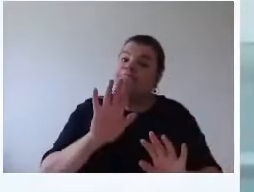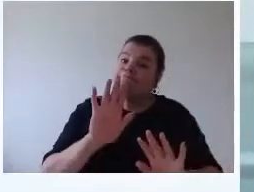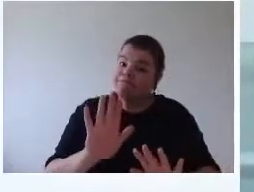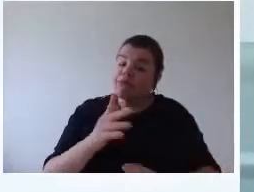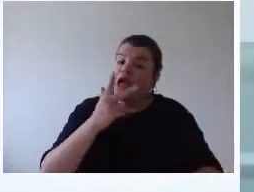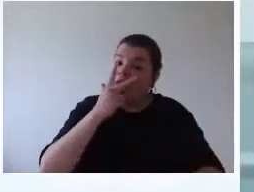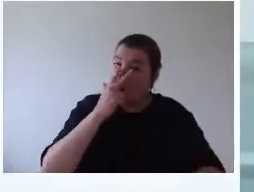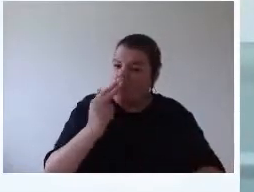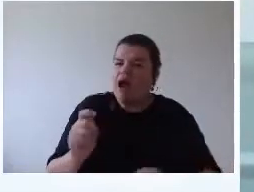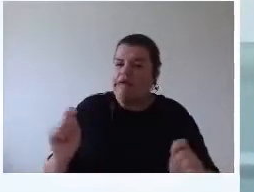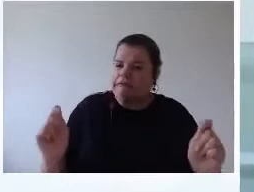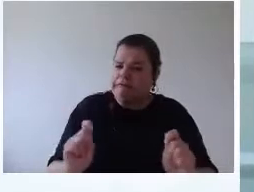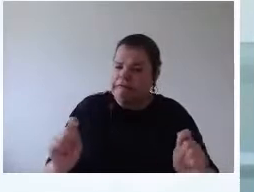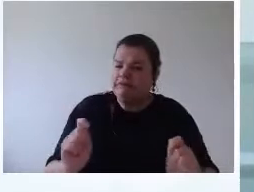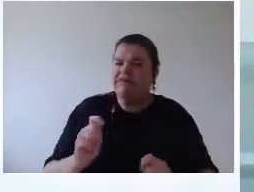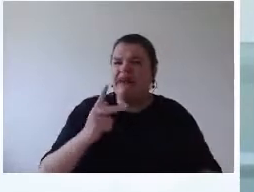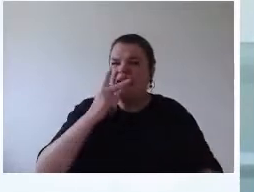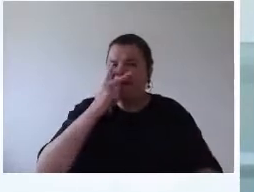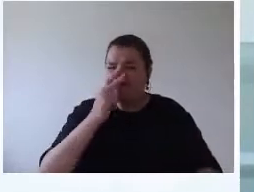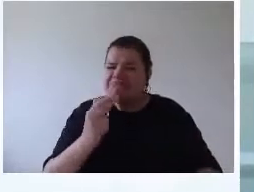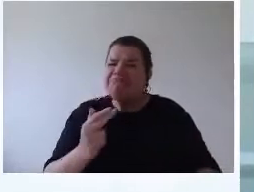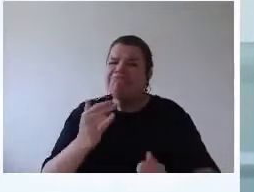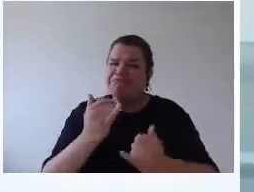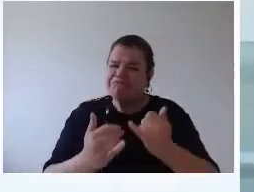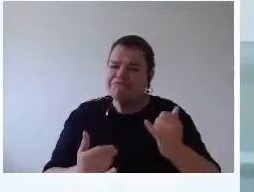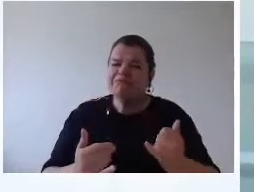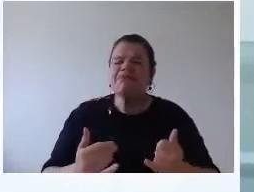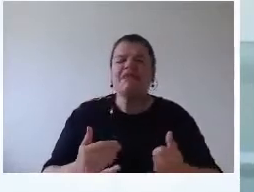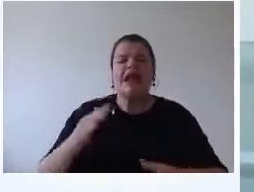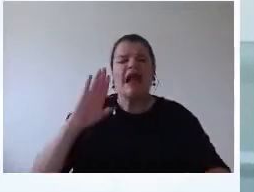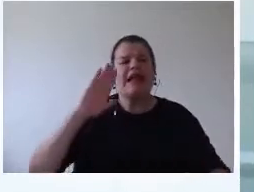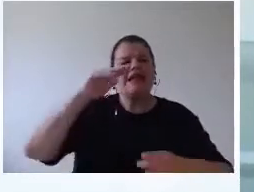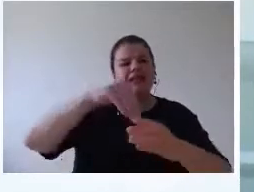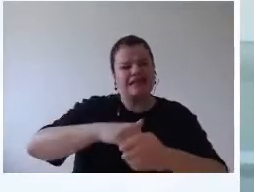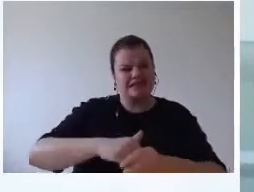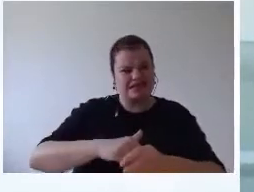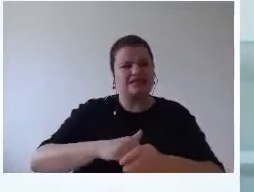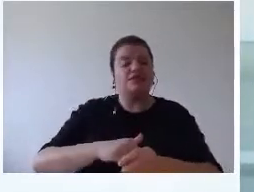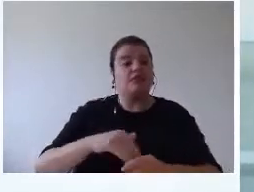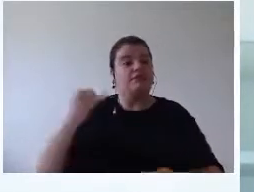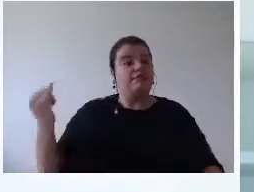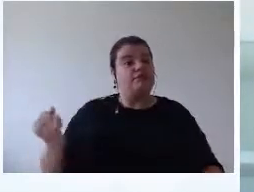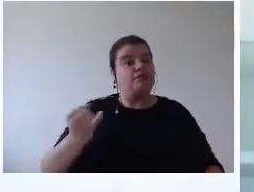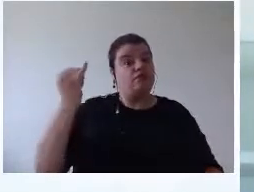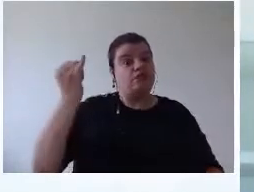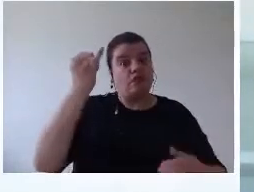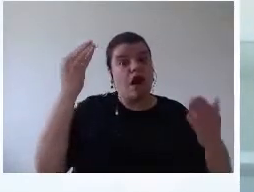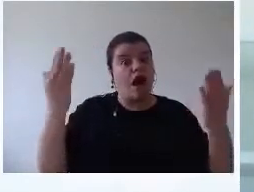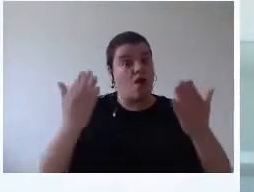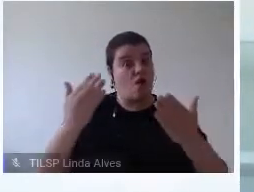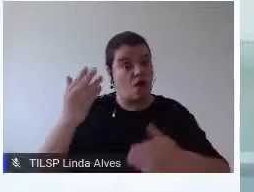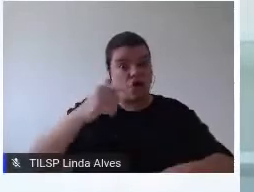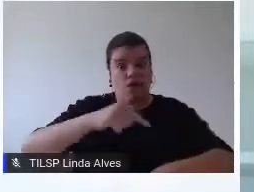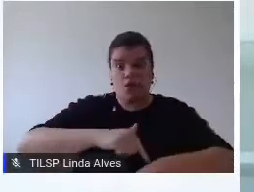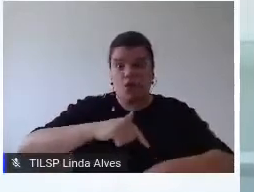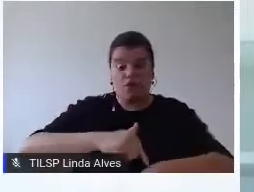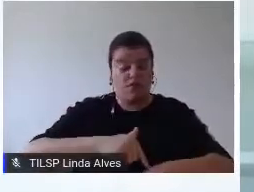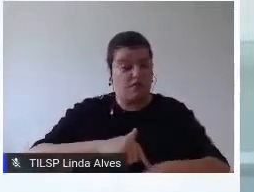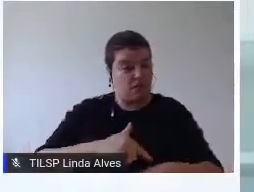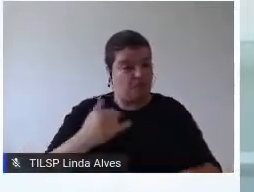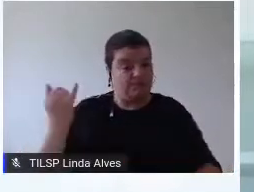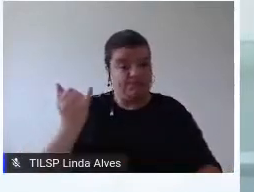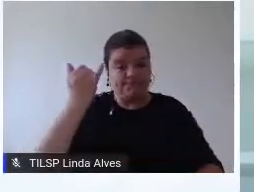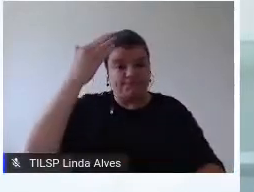provavelmente a eleição da mesa diretora da Câmara é um dos itens mais relevantes da conjuntura.